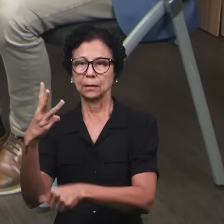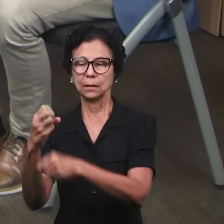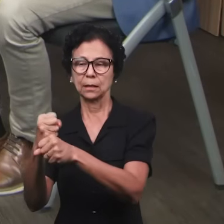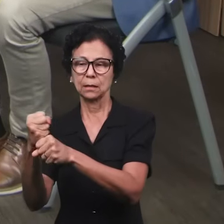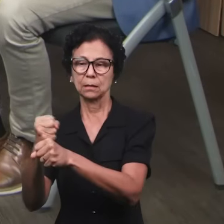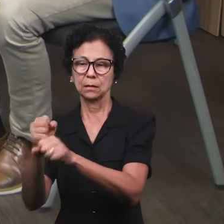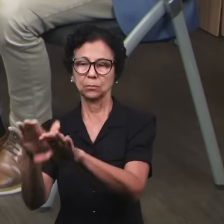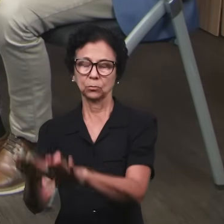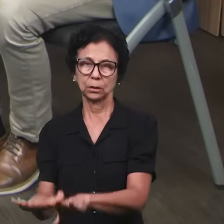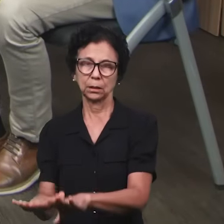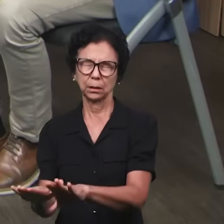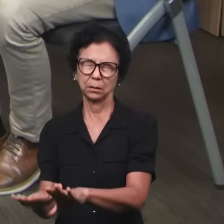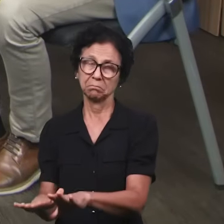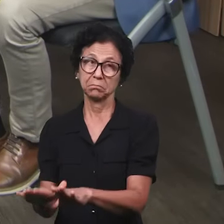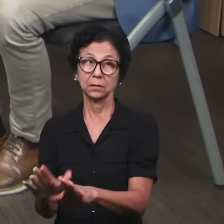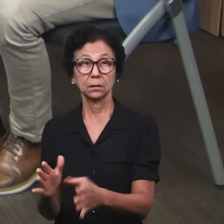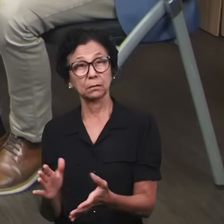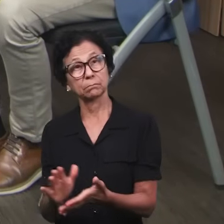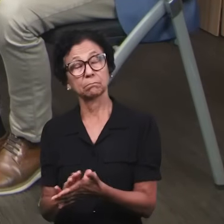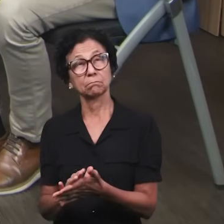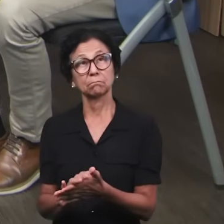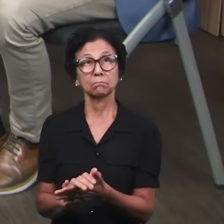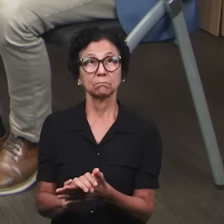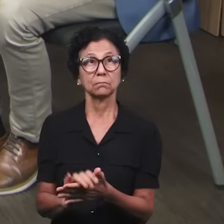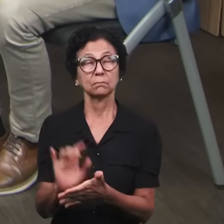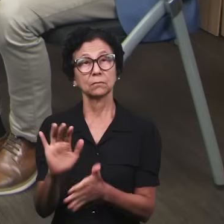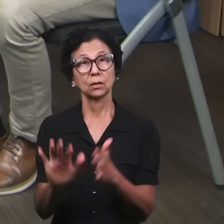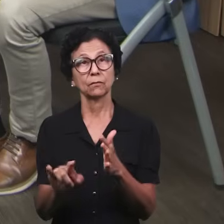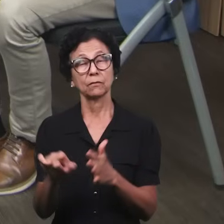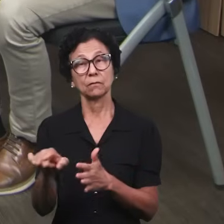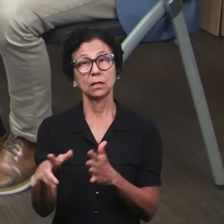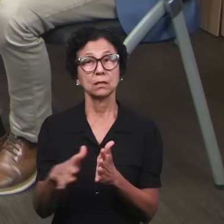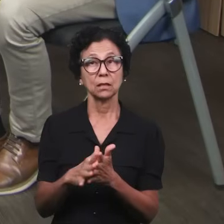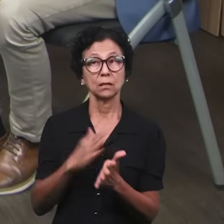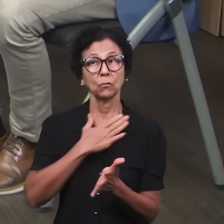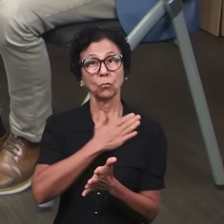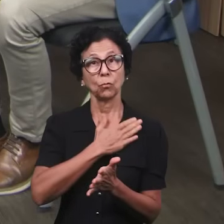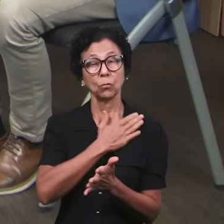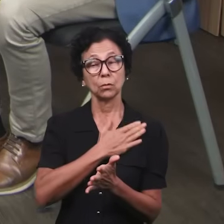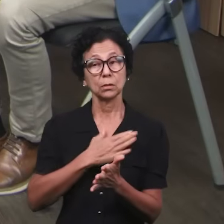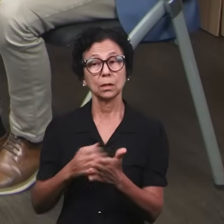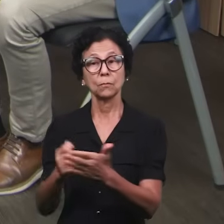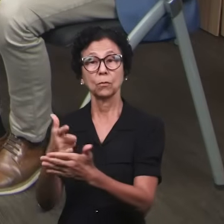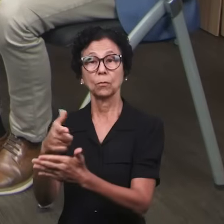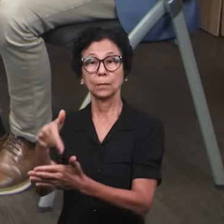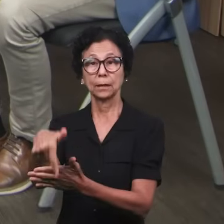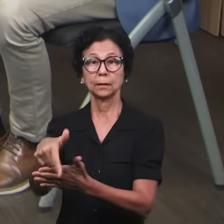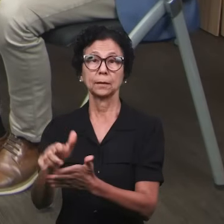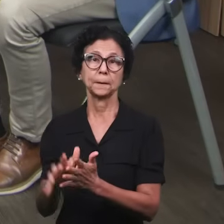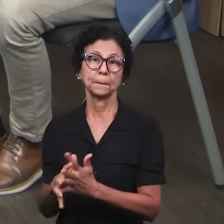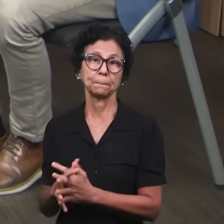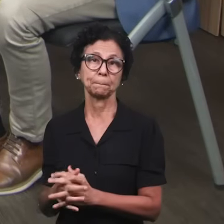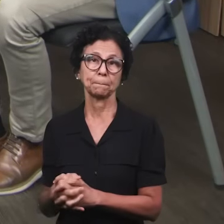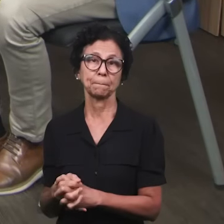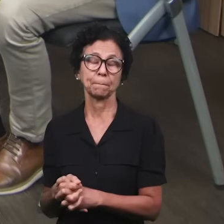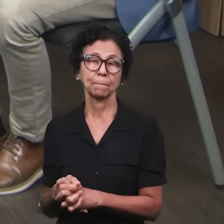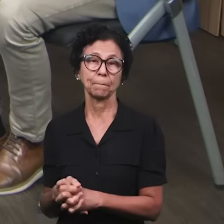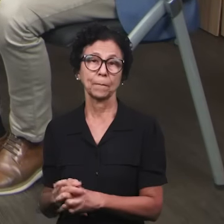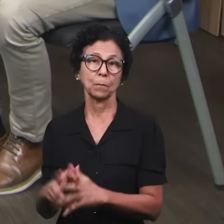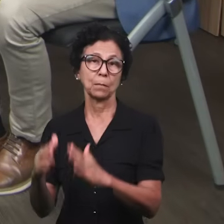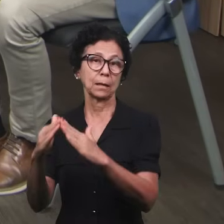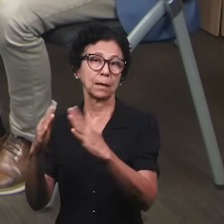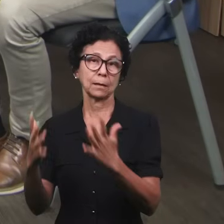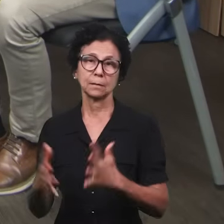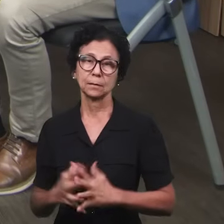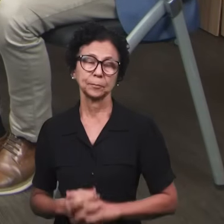pelo menos 3 anos lá, de repente eu, né, passo a criar raiz ali, eu quero comprar um imóvel lá. Como é que é essa